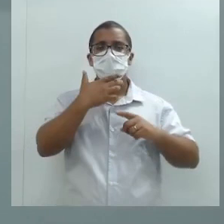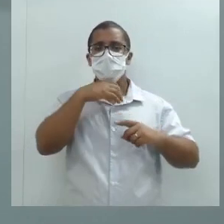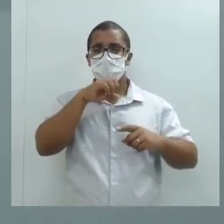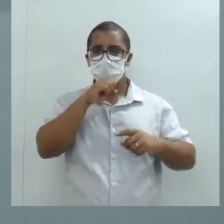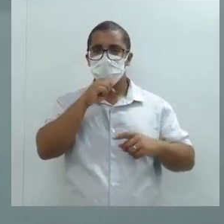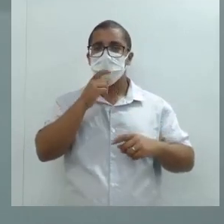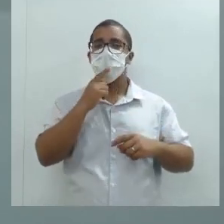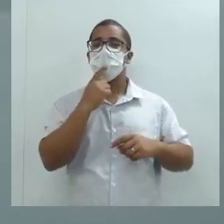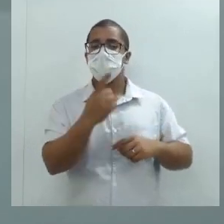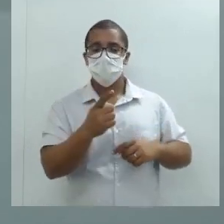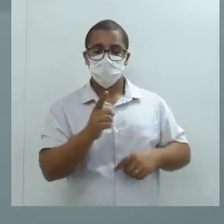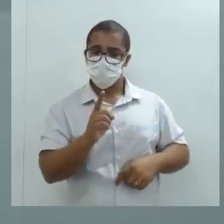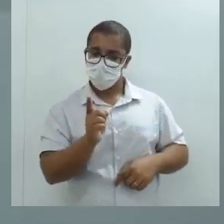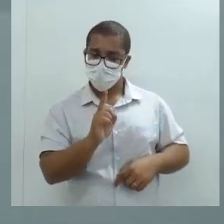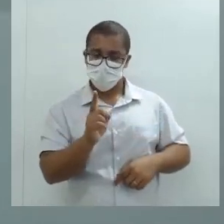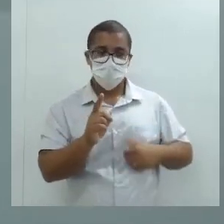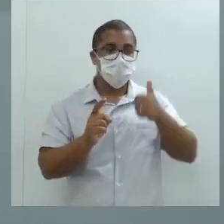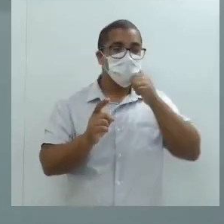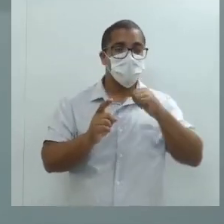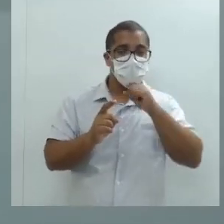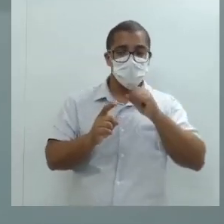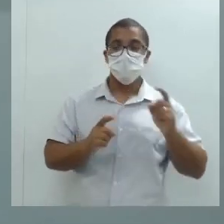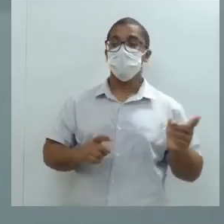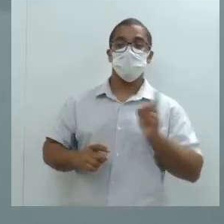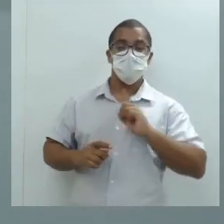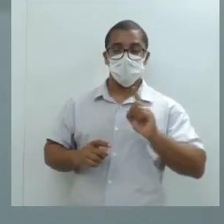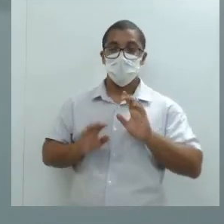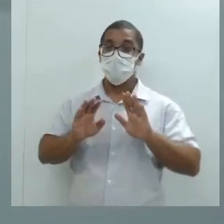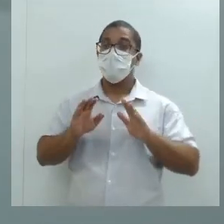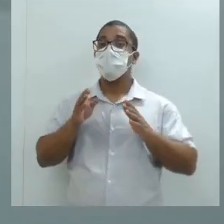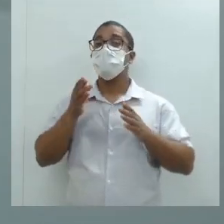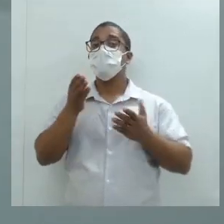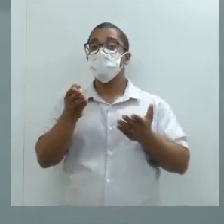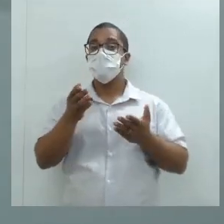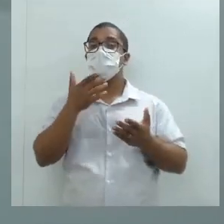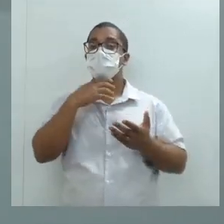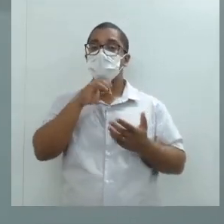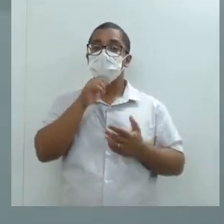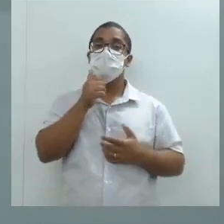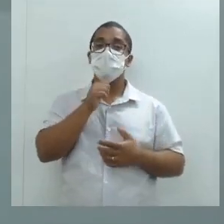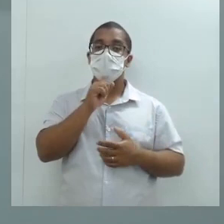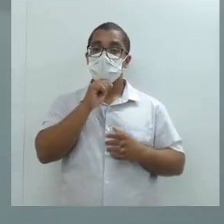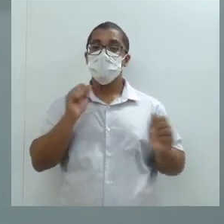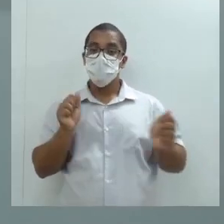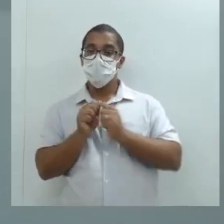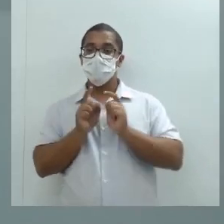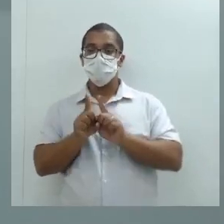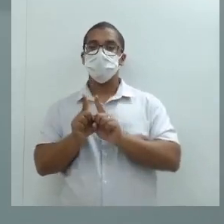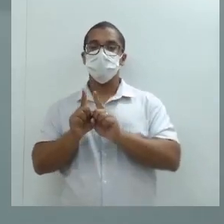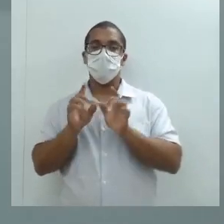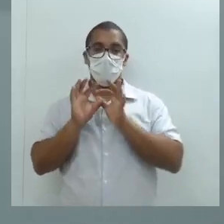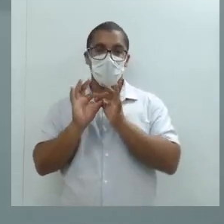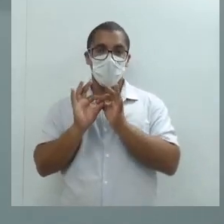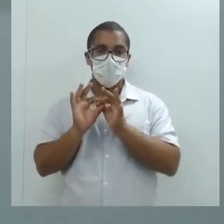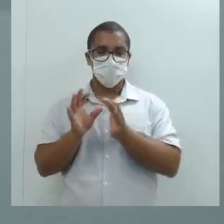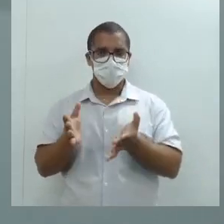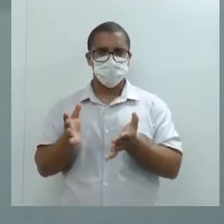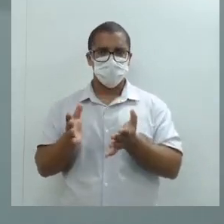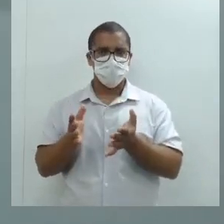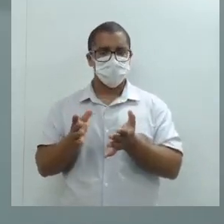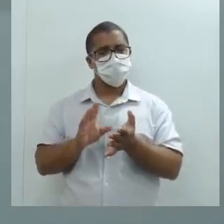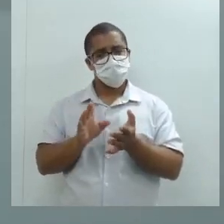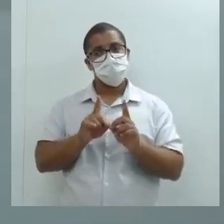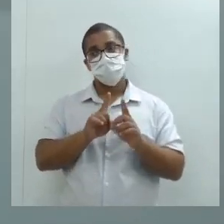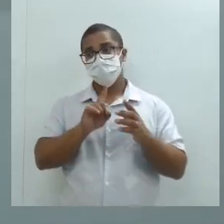dizer não, a mãe vai dizer não, mas na hora H, nem o pai nem a mãe vai estar presente. Então é necessário que você